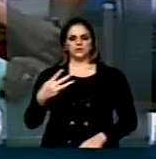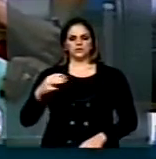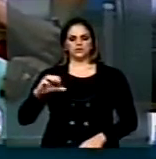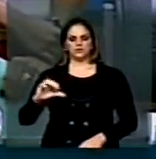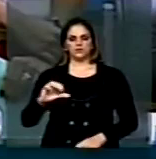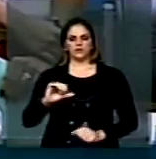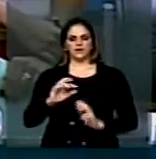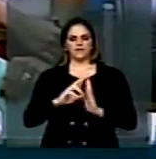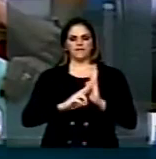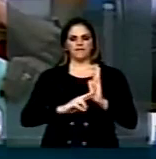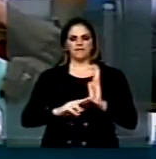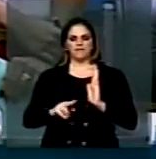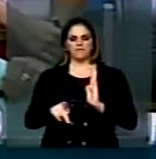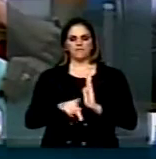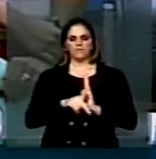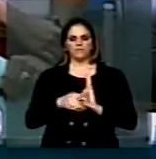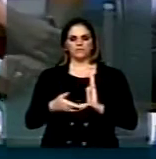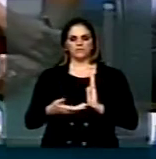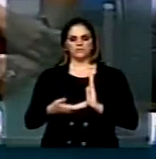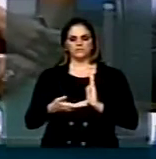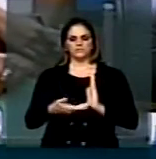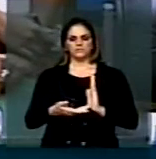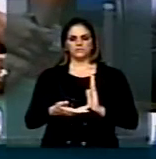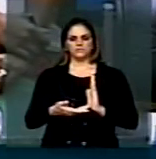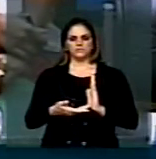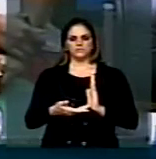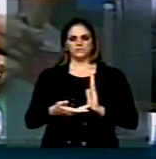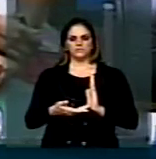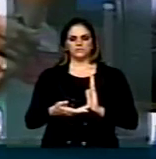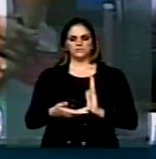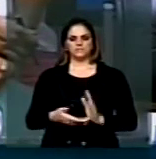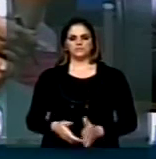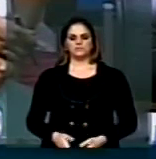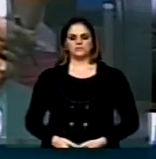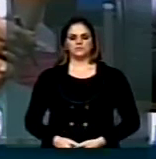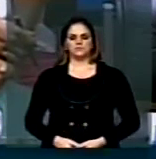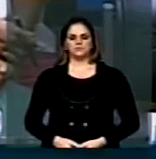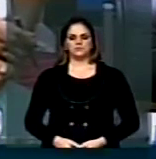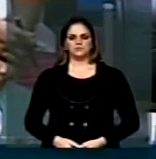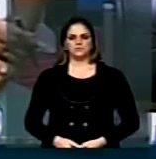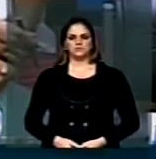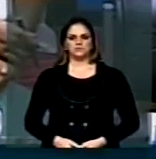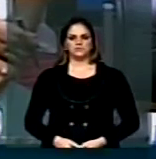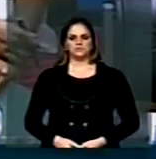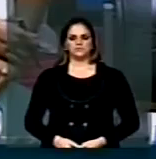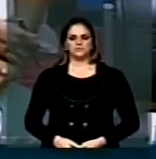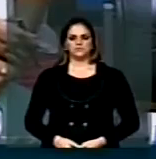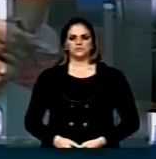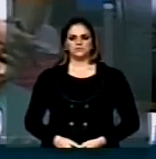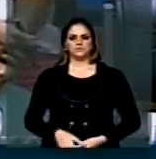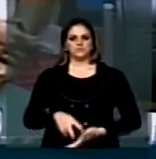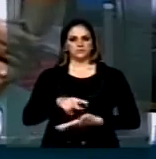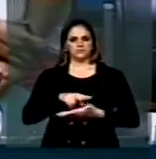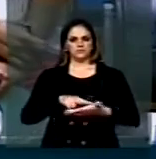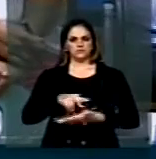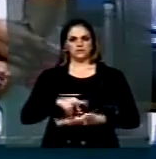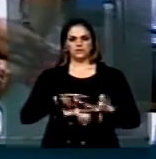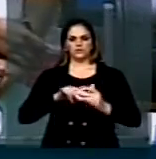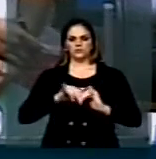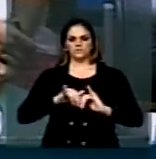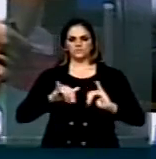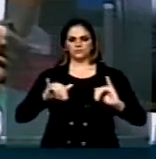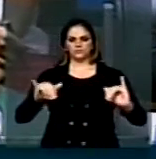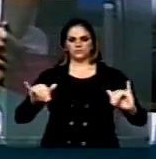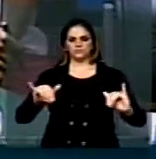do Regimento Interno da Câmara dos Deputados. Proceda-se à leitura no expediente da sessão plenária, publique-se